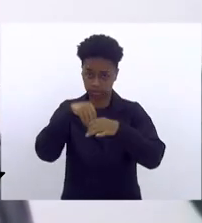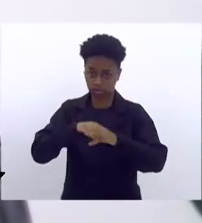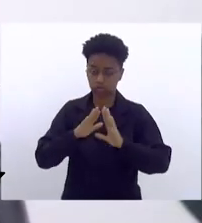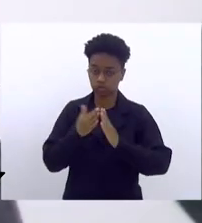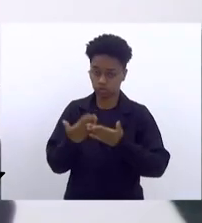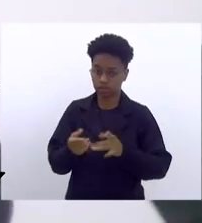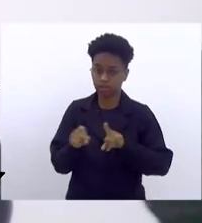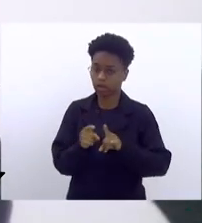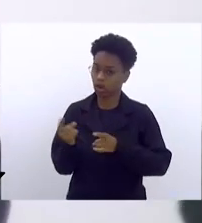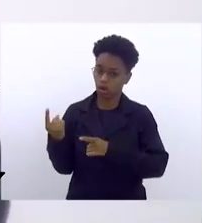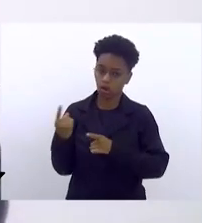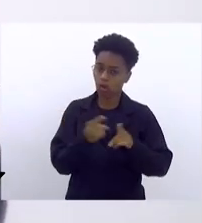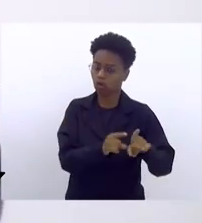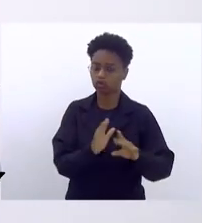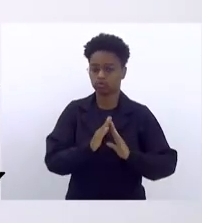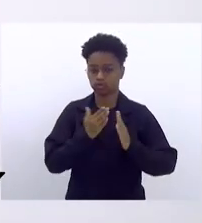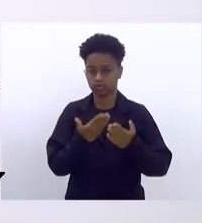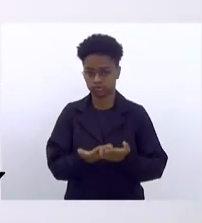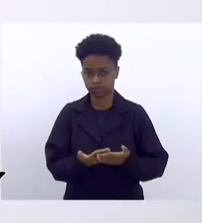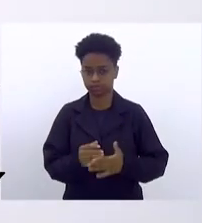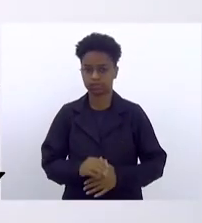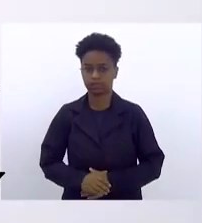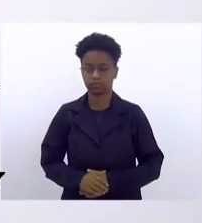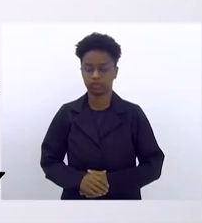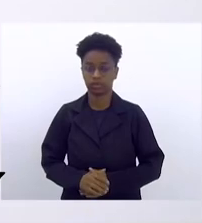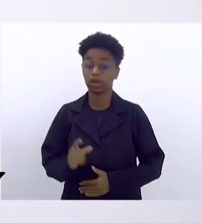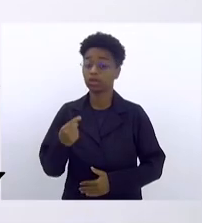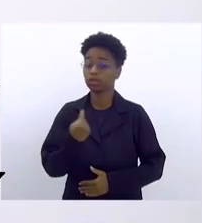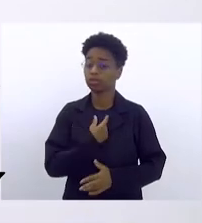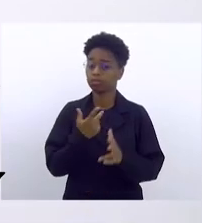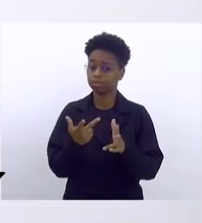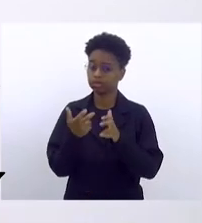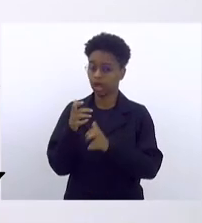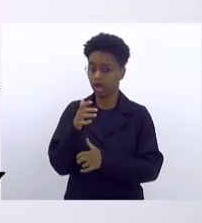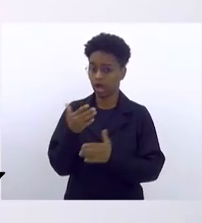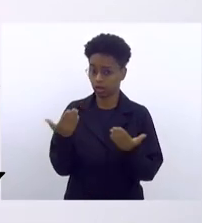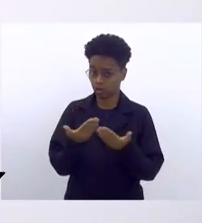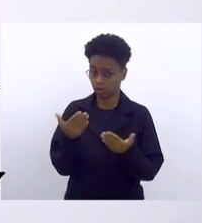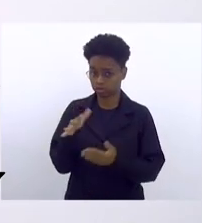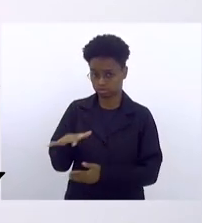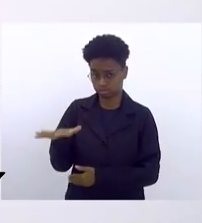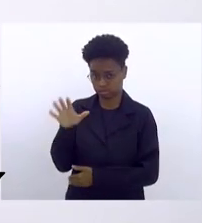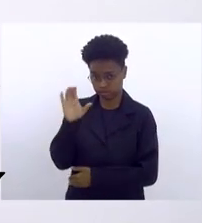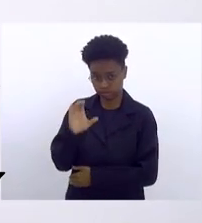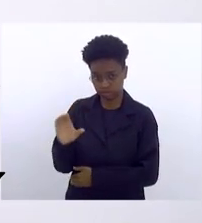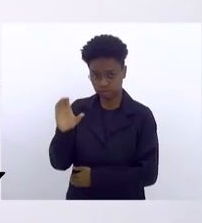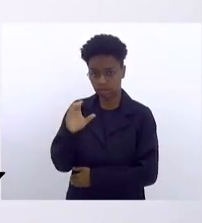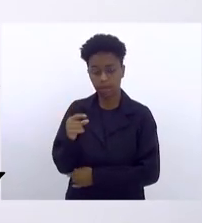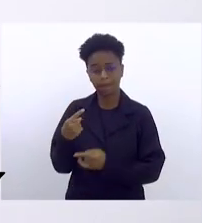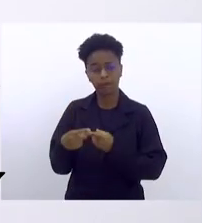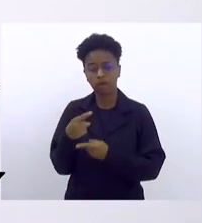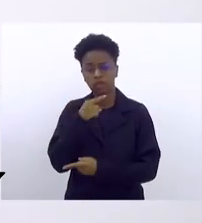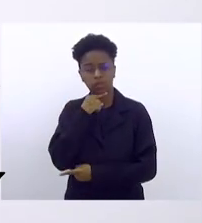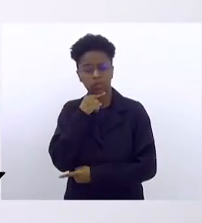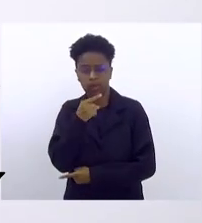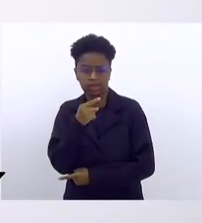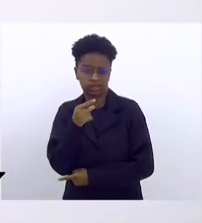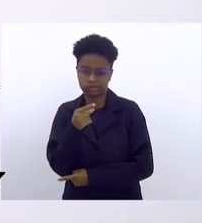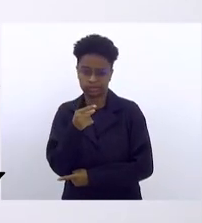contra as escolas a gente está vendo agora a parte científica também não adianta ficar só